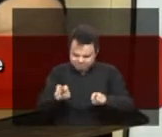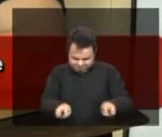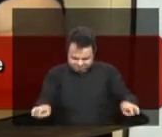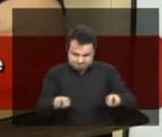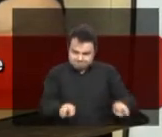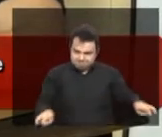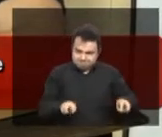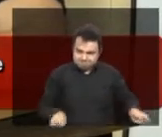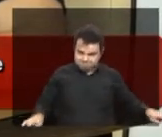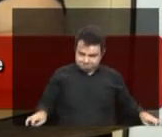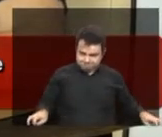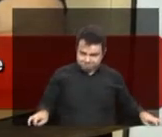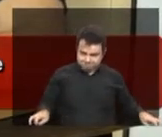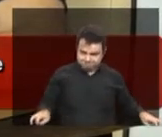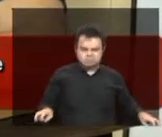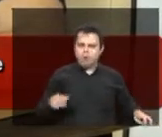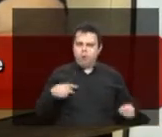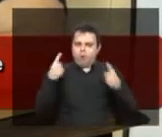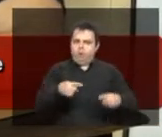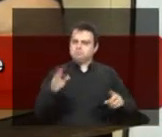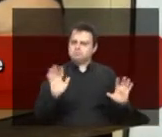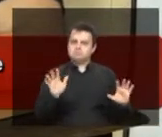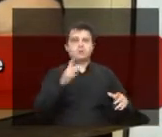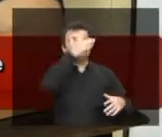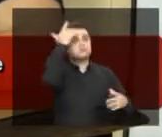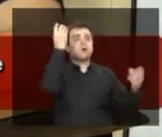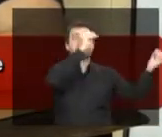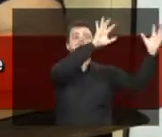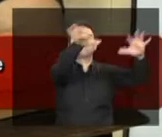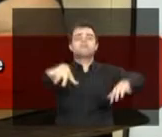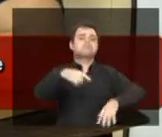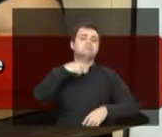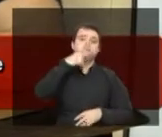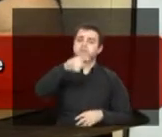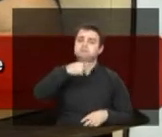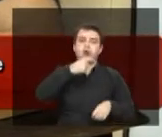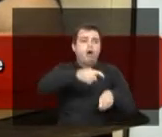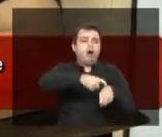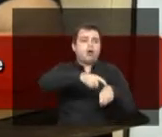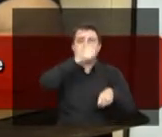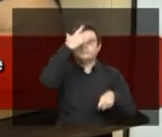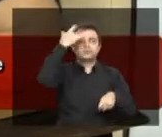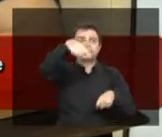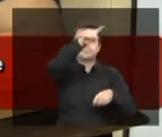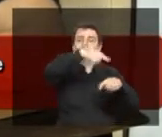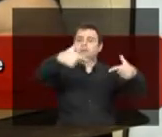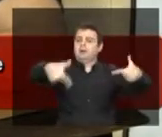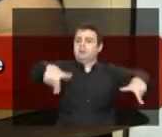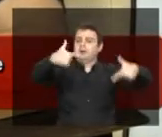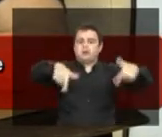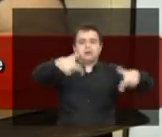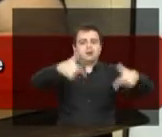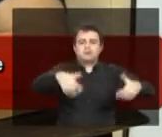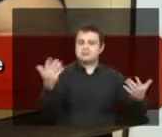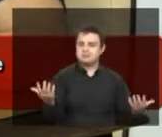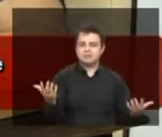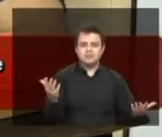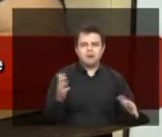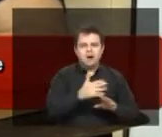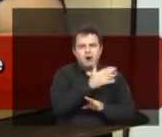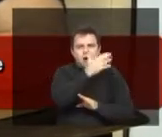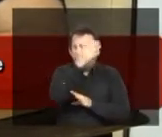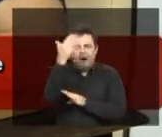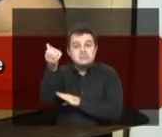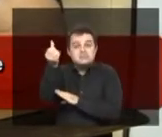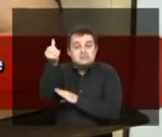sou contra a falta da população participar conosco. É um horário que é considerado comercial, então até às